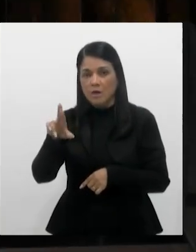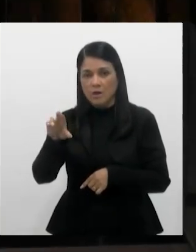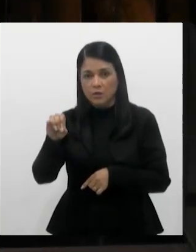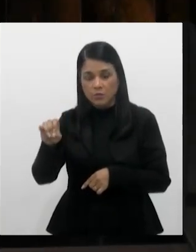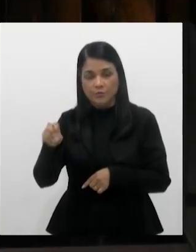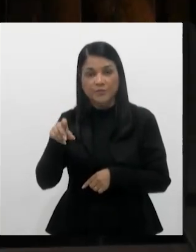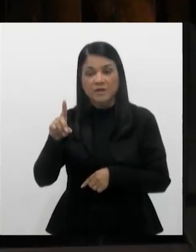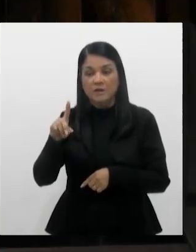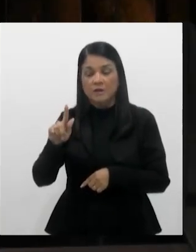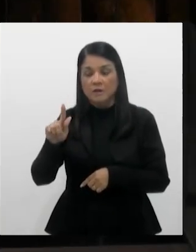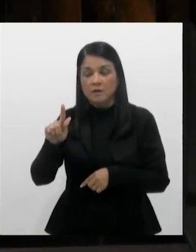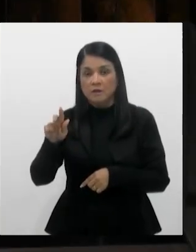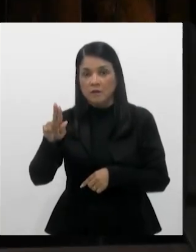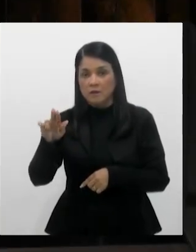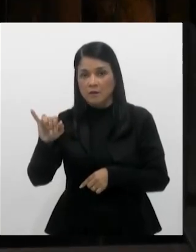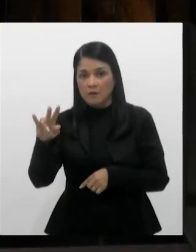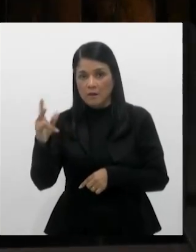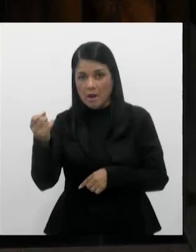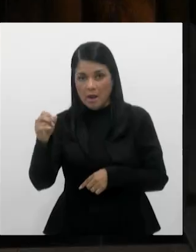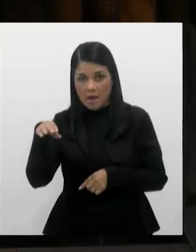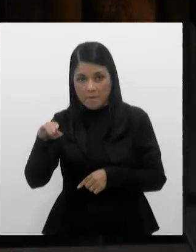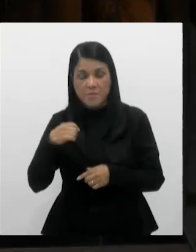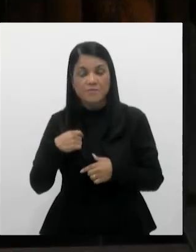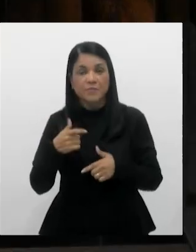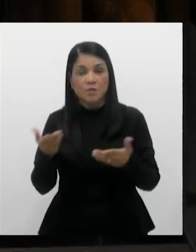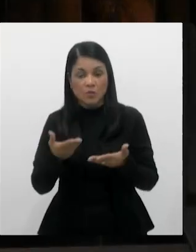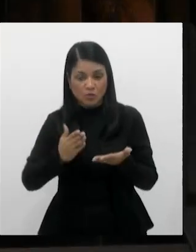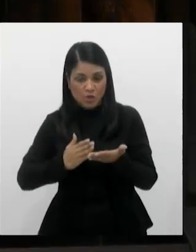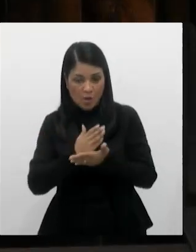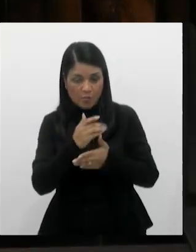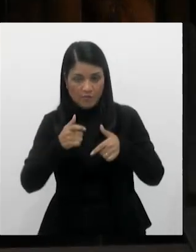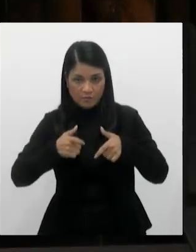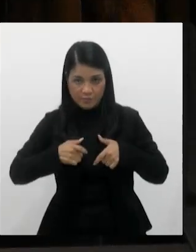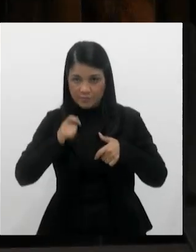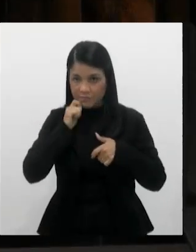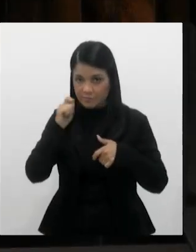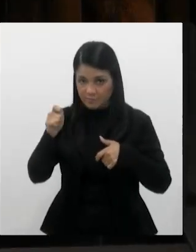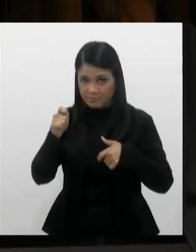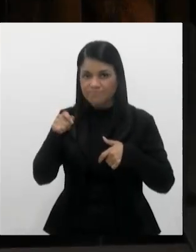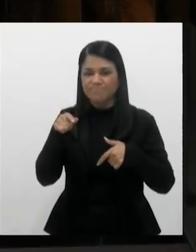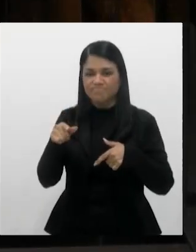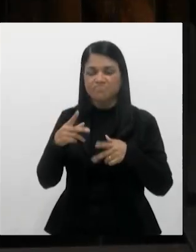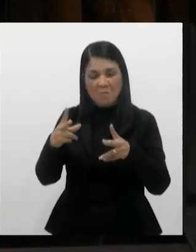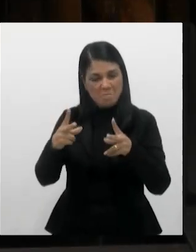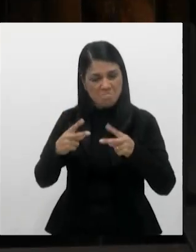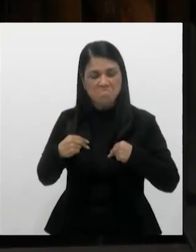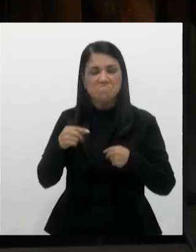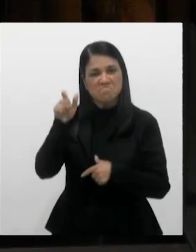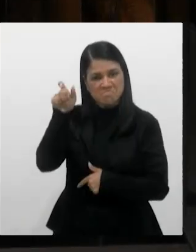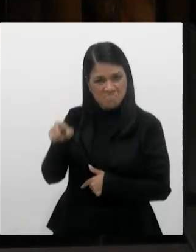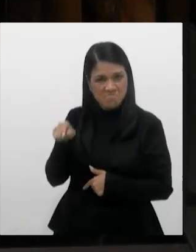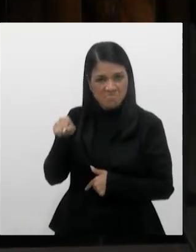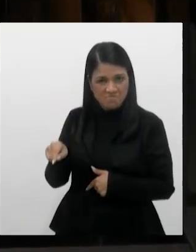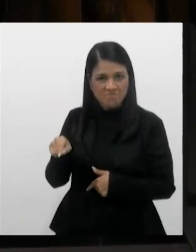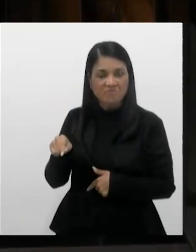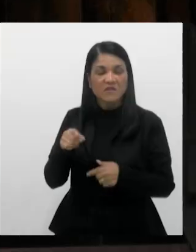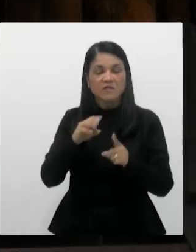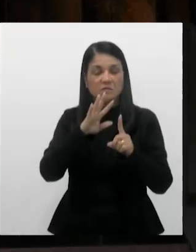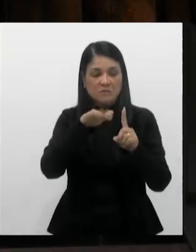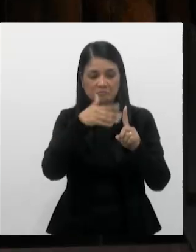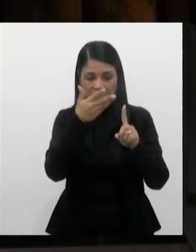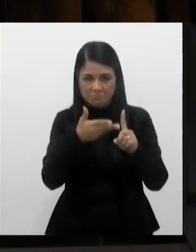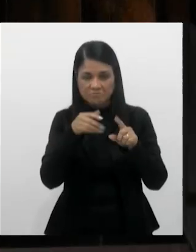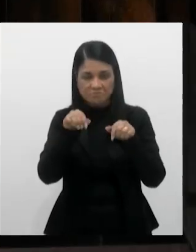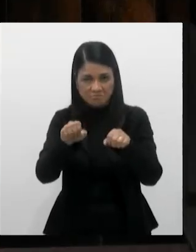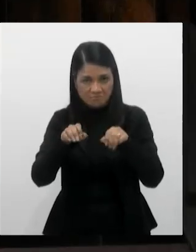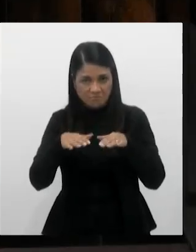vai ser agraciado aqui, foi aprovado hoje uma medalha Tiradentes, muito merecido, por sinal, a gente vai ter uma sessão para